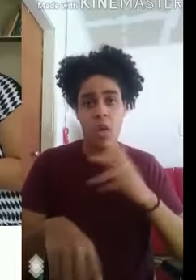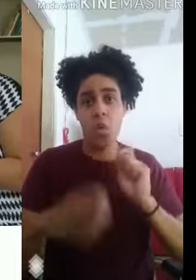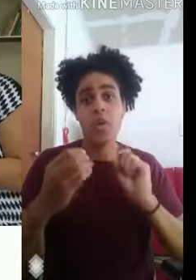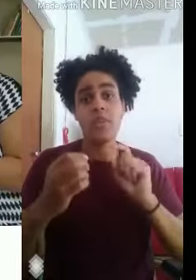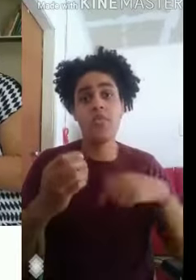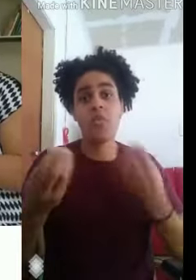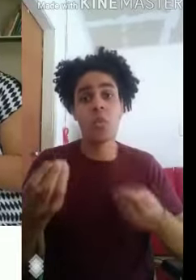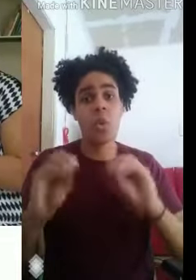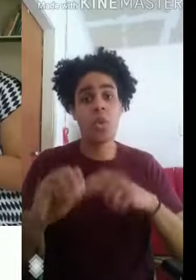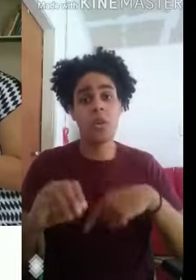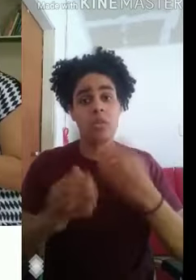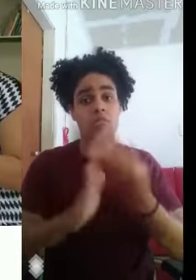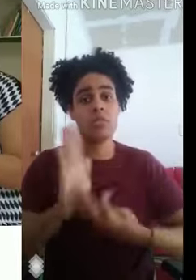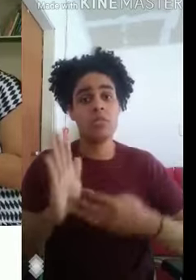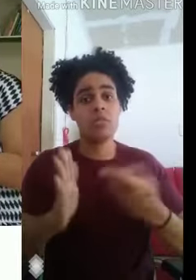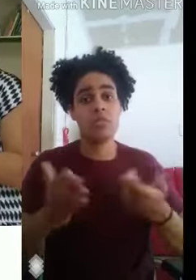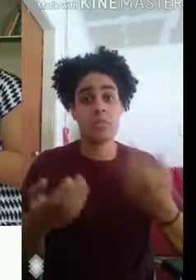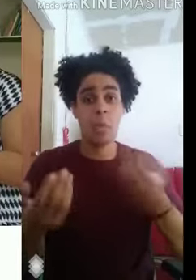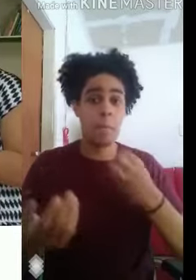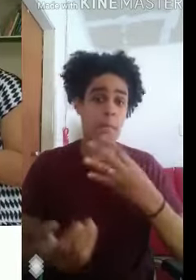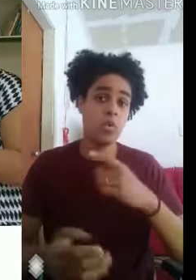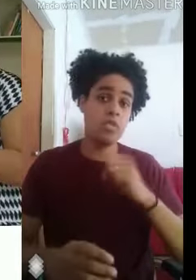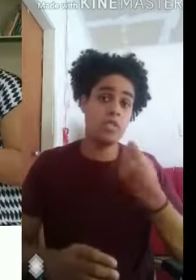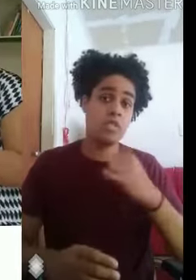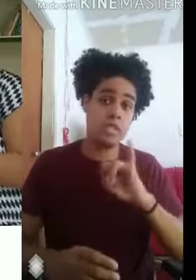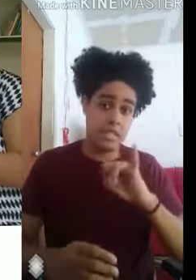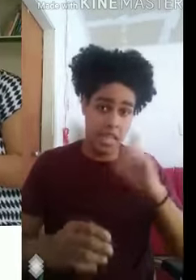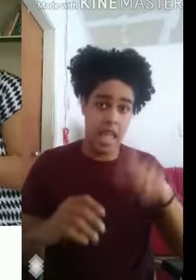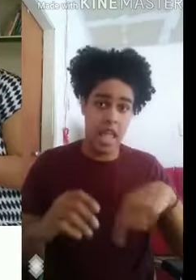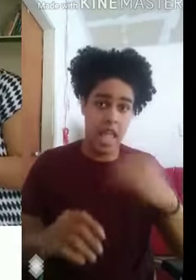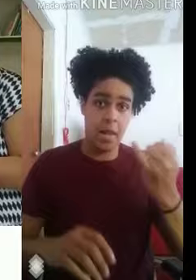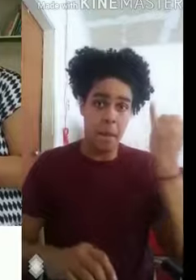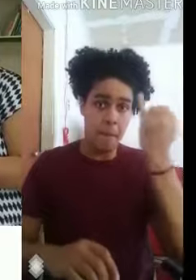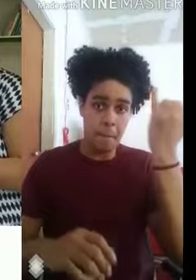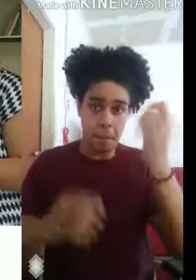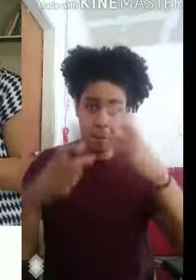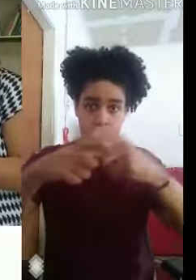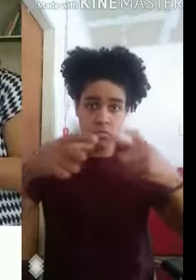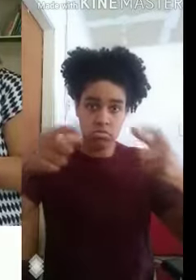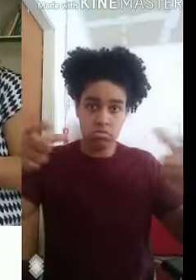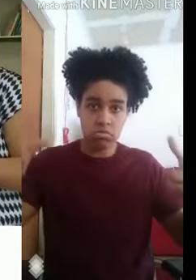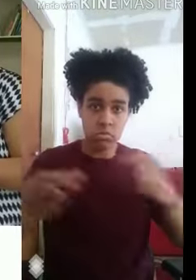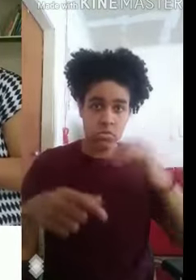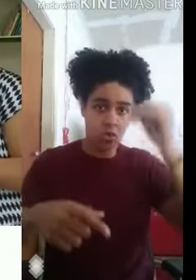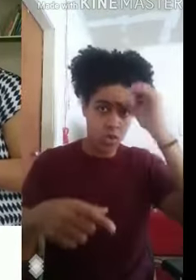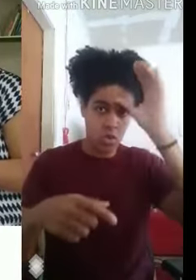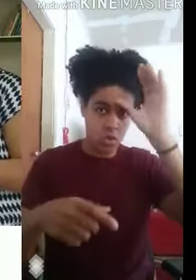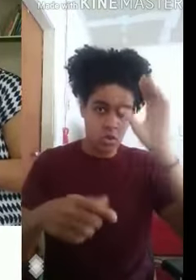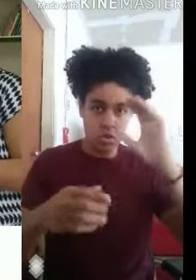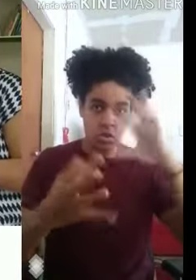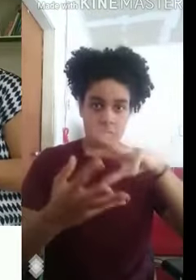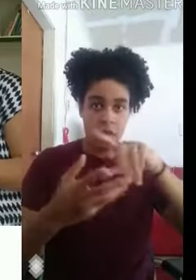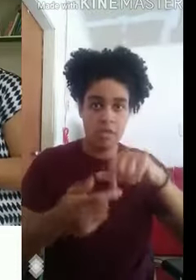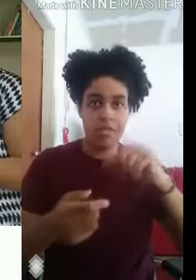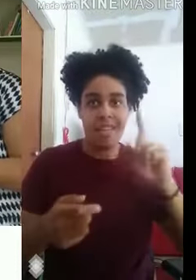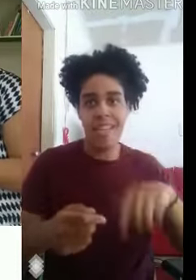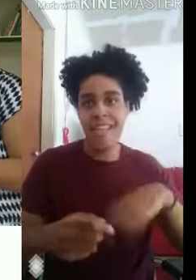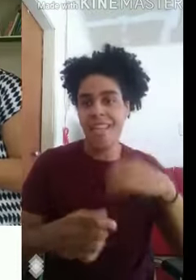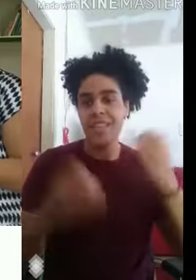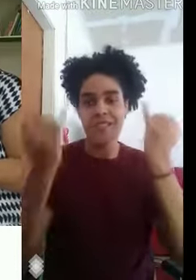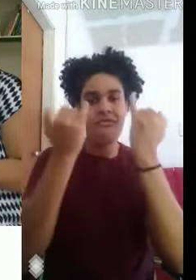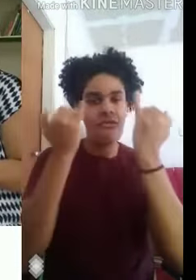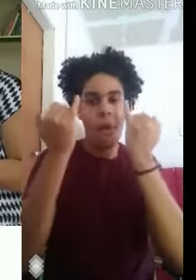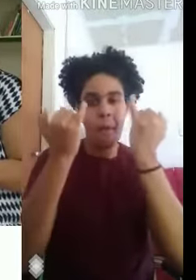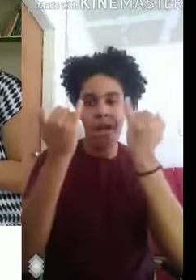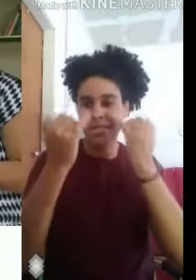nosso texto. Muito bem. Se é importante ampliar esse conhecimento de mundo, o que a gente pode fazer para isso?